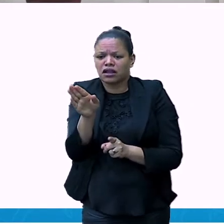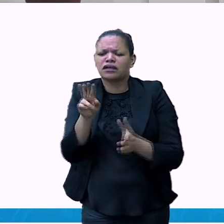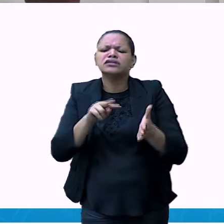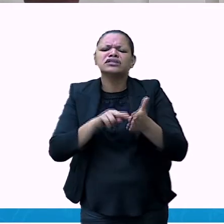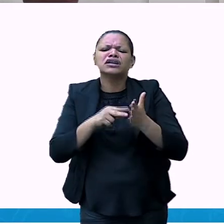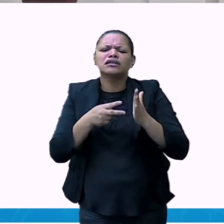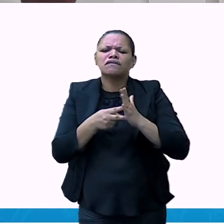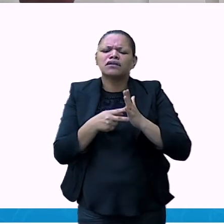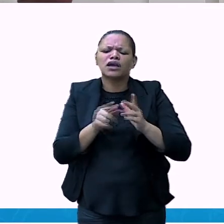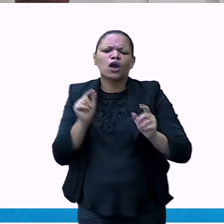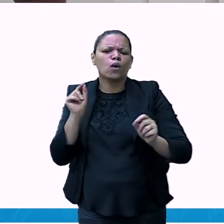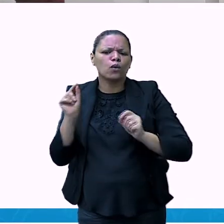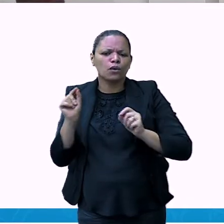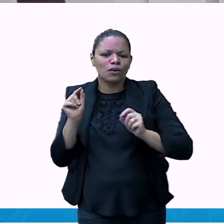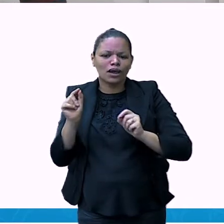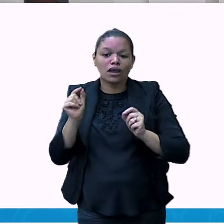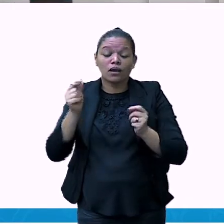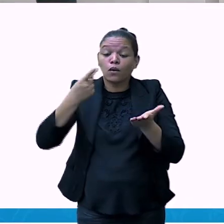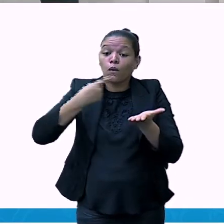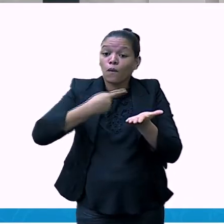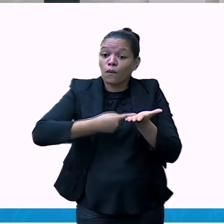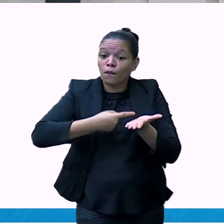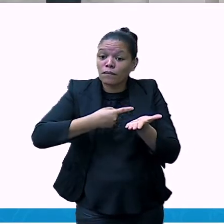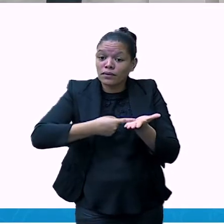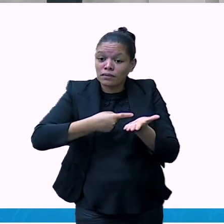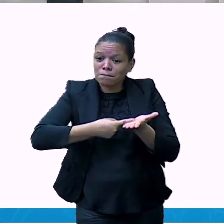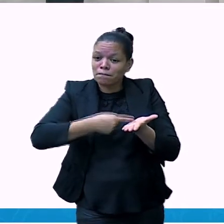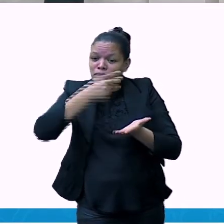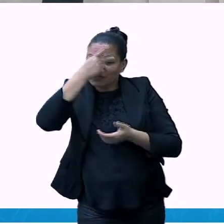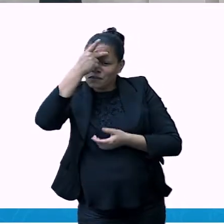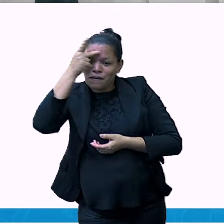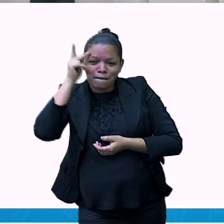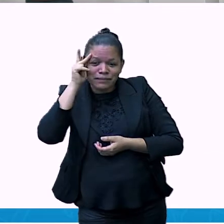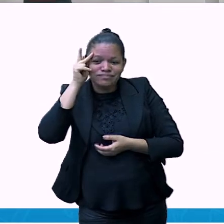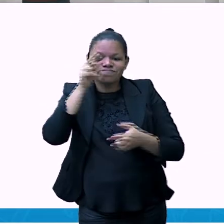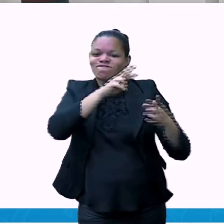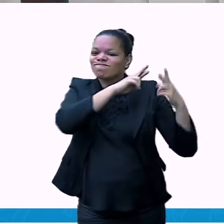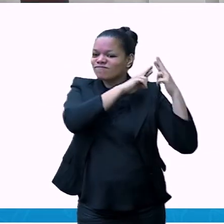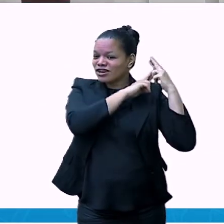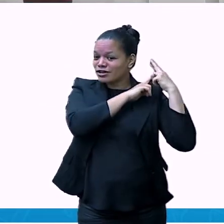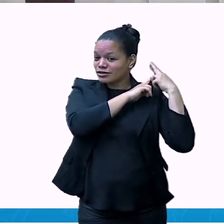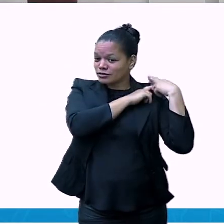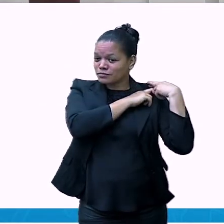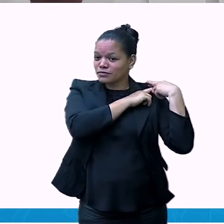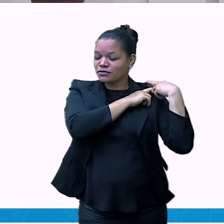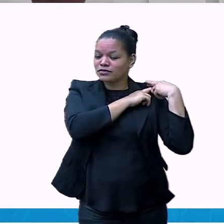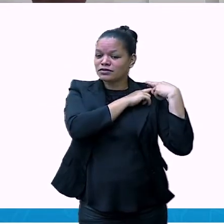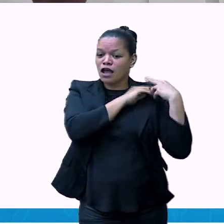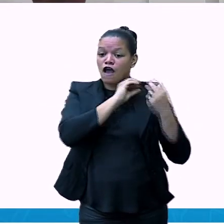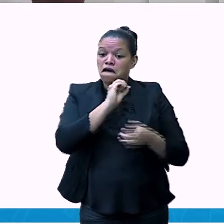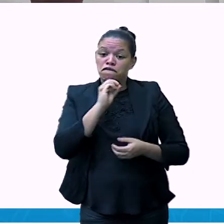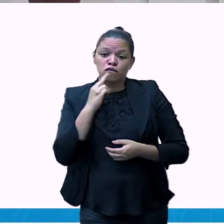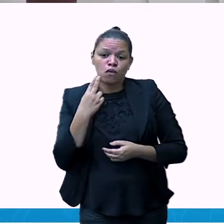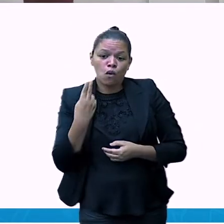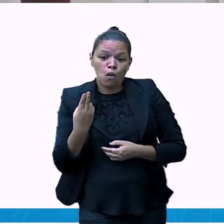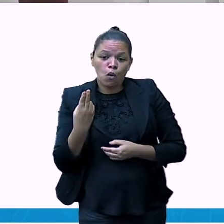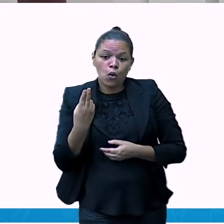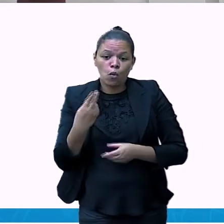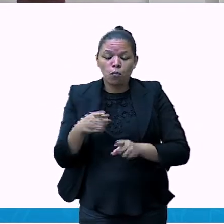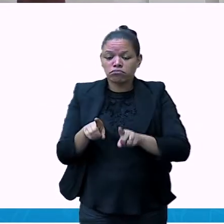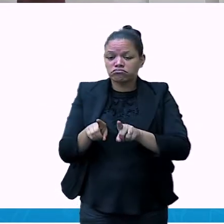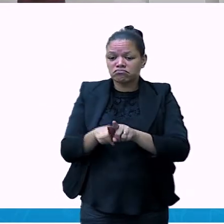falar diretamente com o dono, vamos pensar assim, eu tenho uma importação indireta. E por que